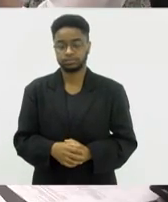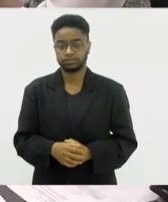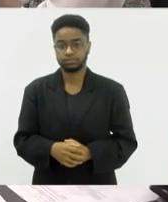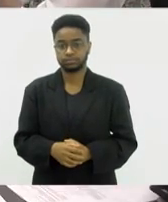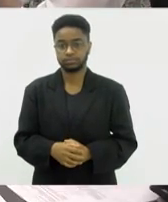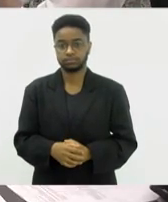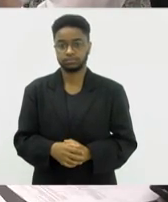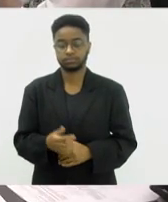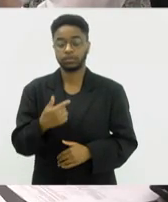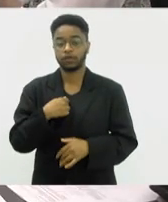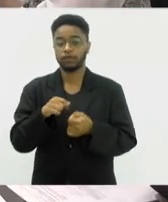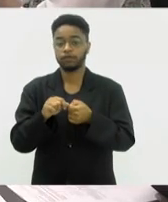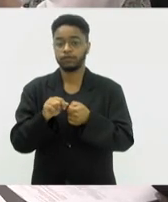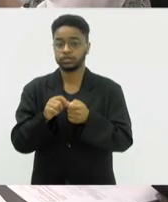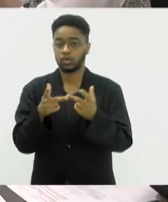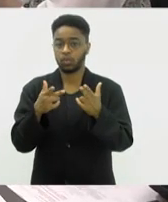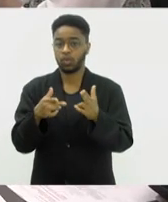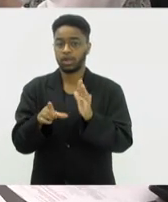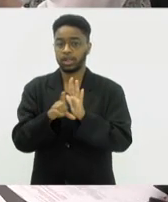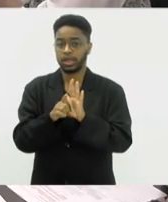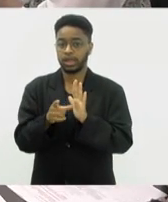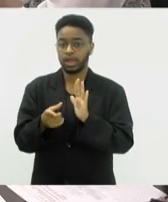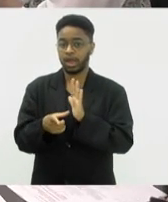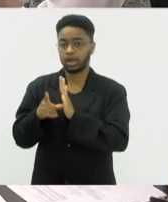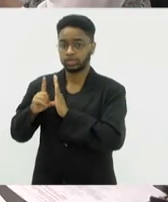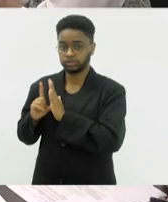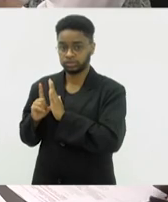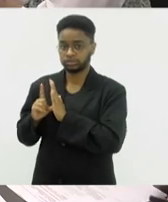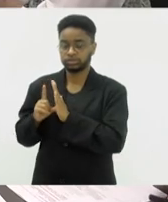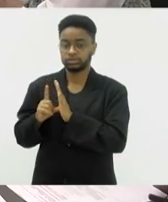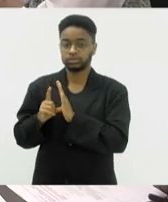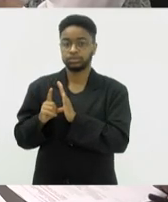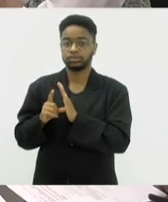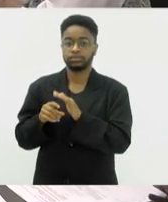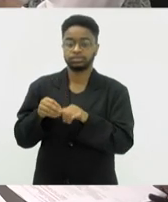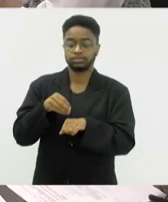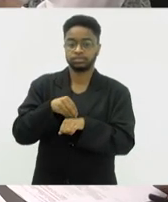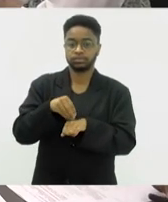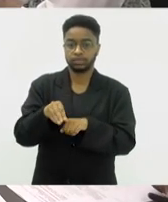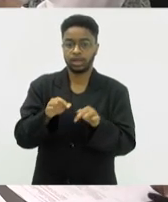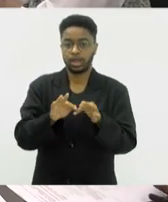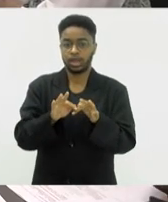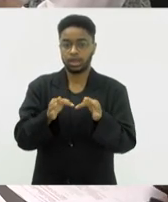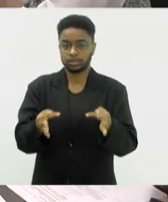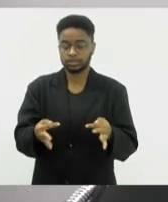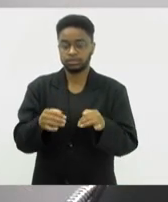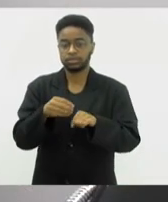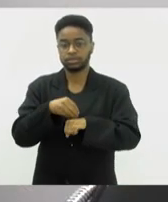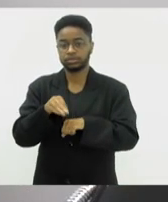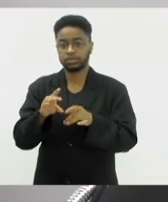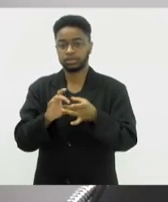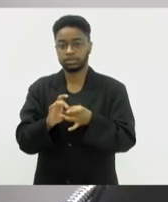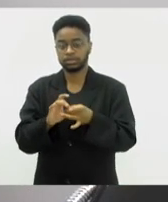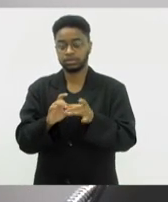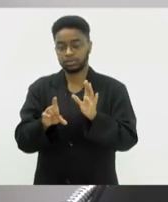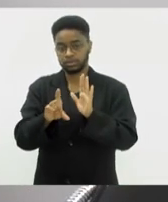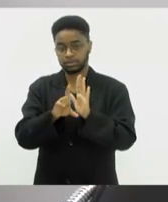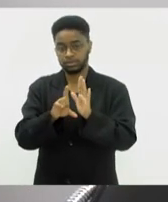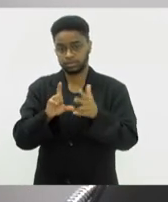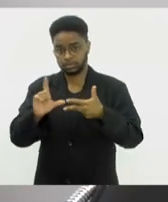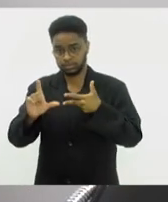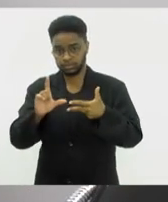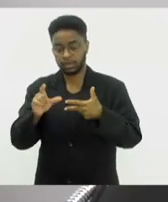mesma coisa da anterior entre tio autorizativo e TIS. Eu vou pedir